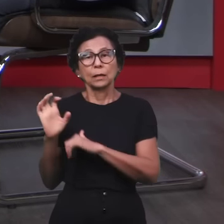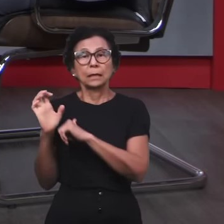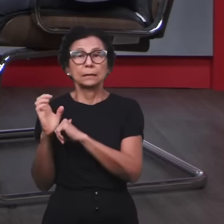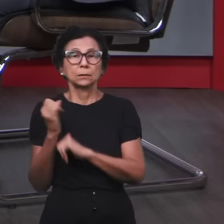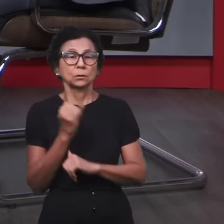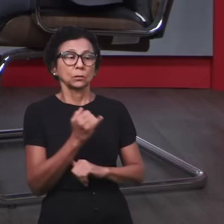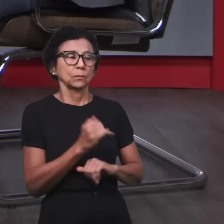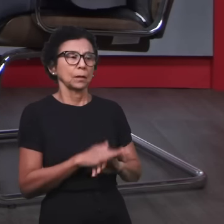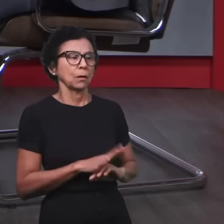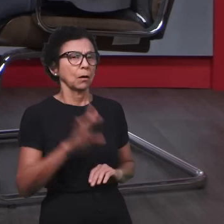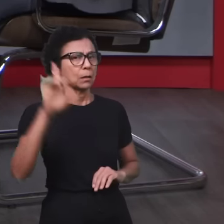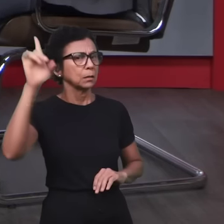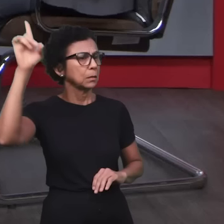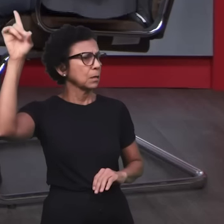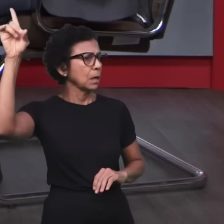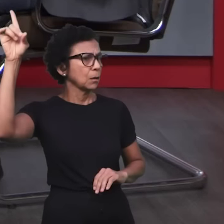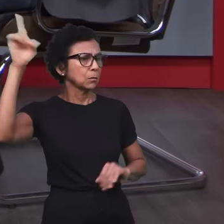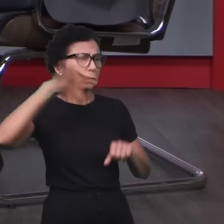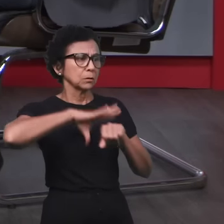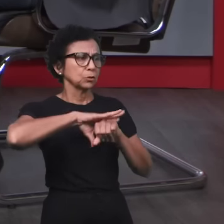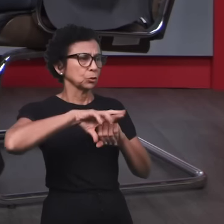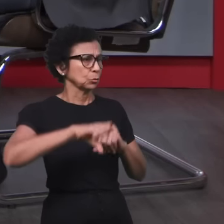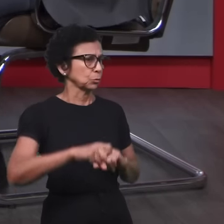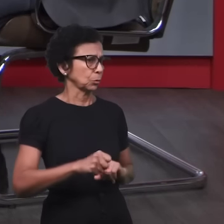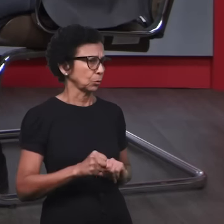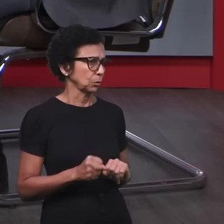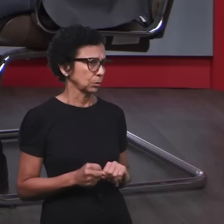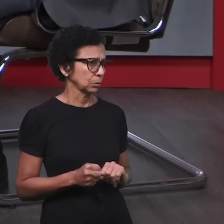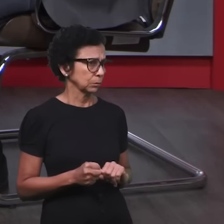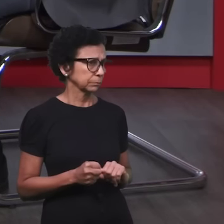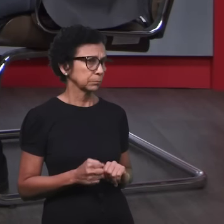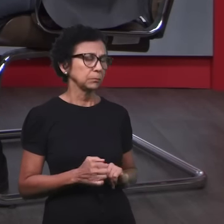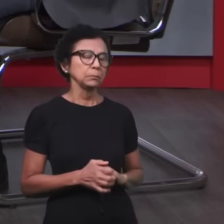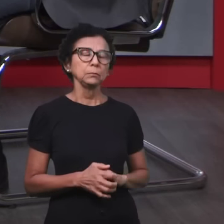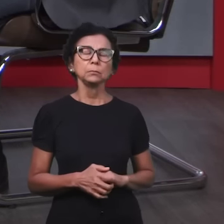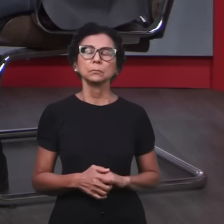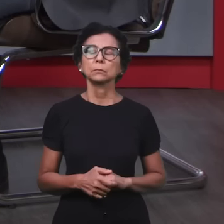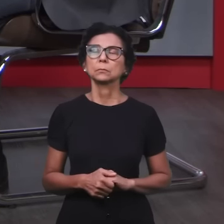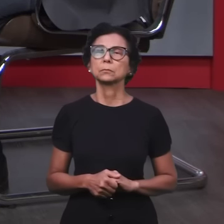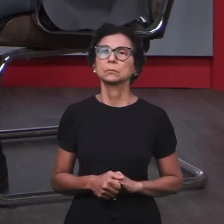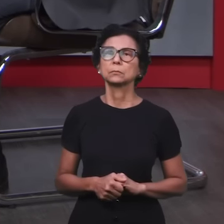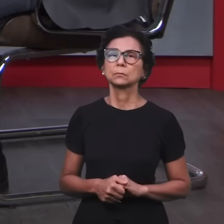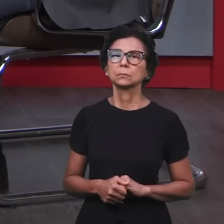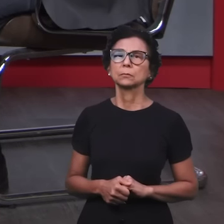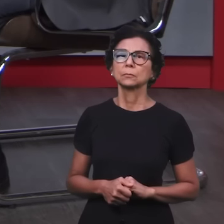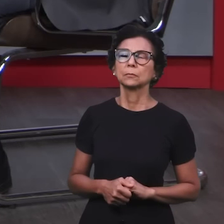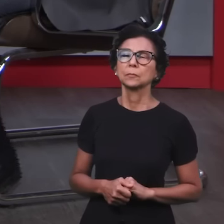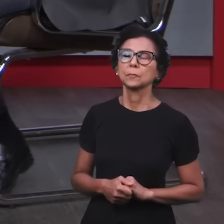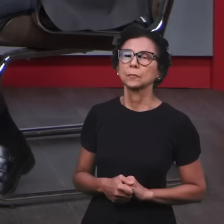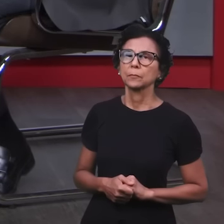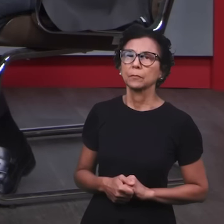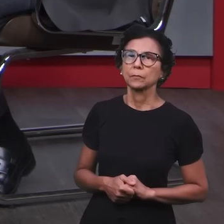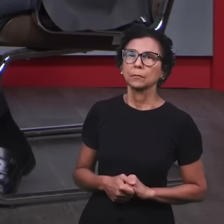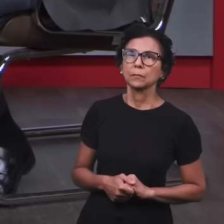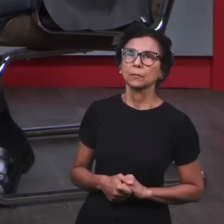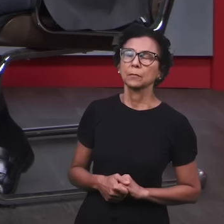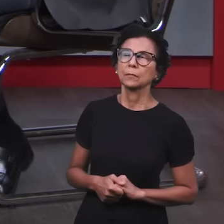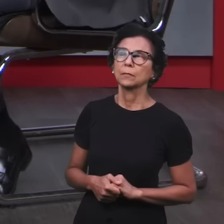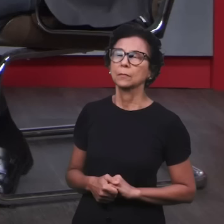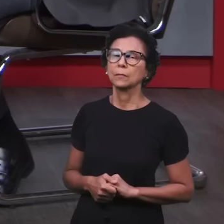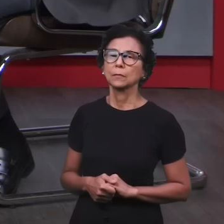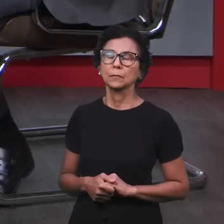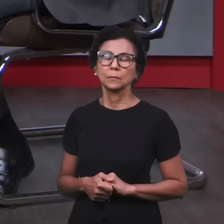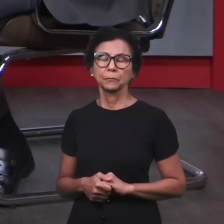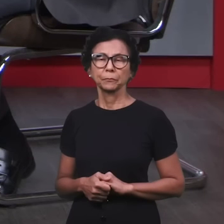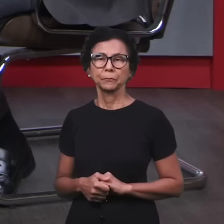Israel. O efeito da cura foi ali. Deus queria usar Eliseu ali para